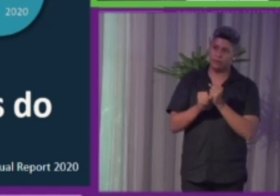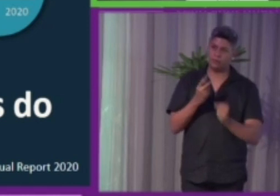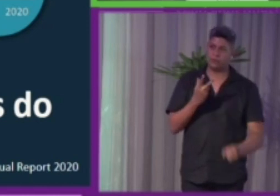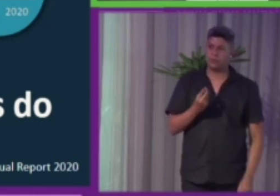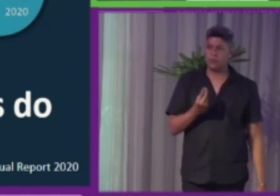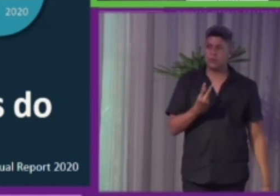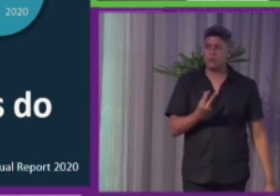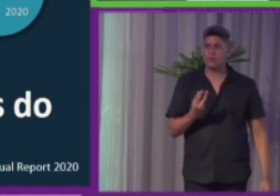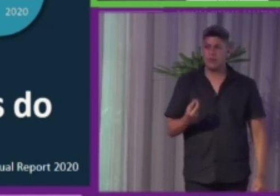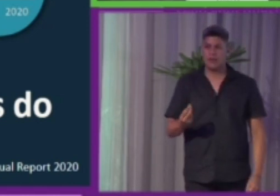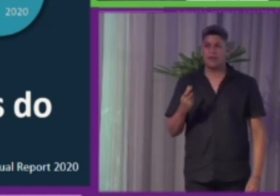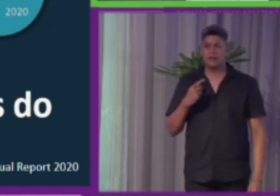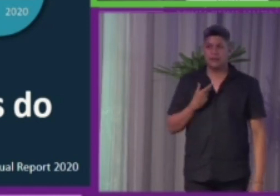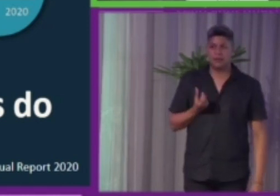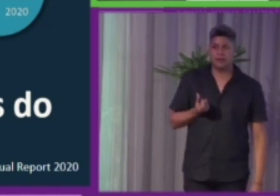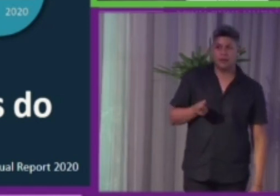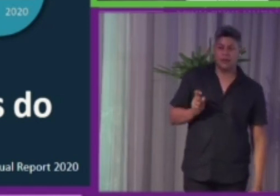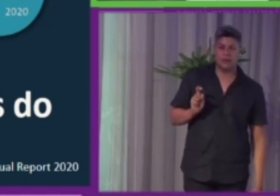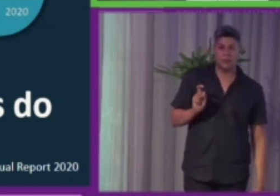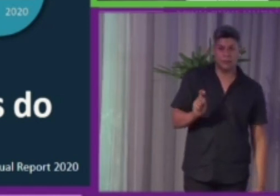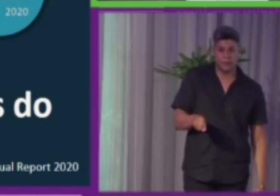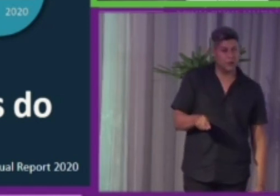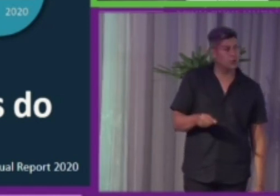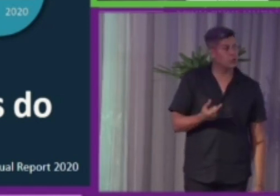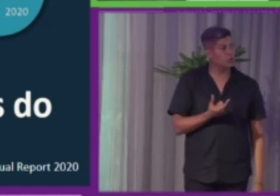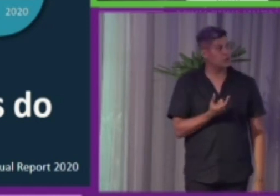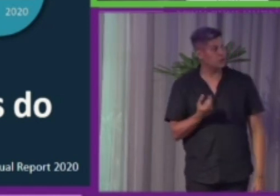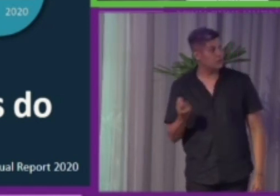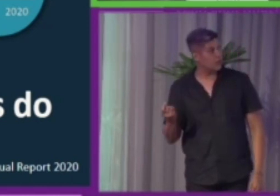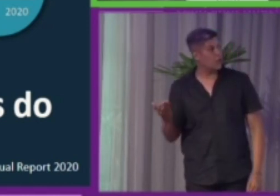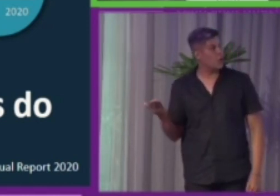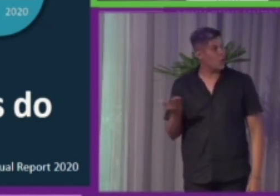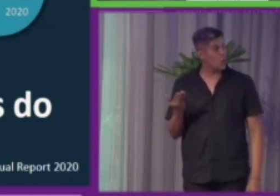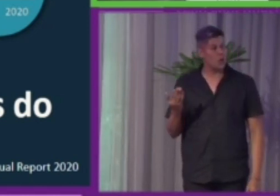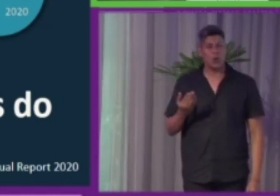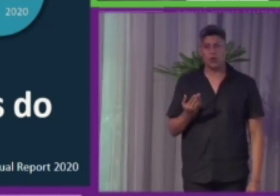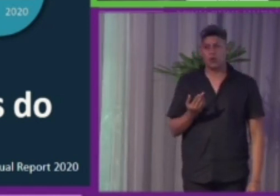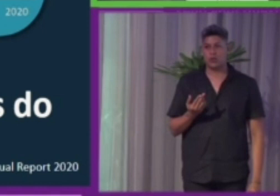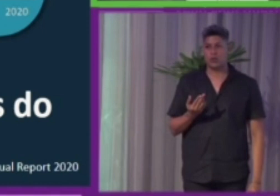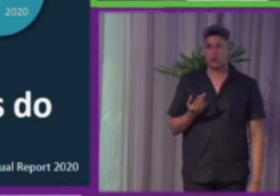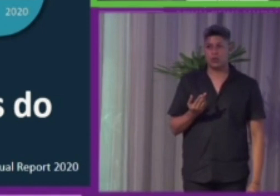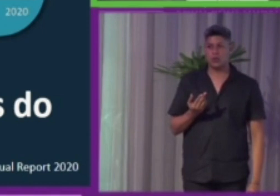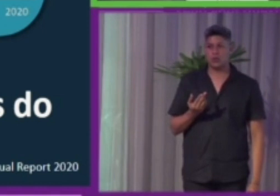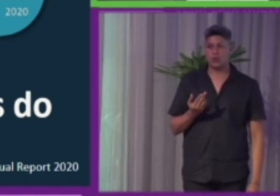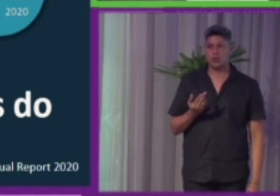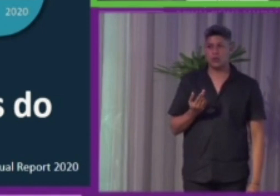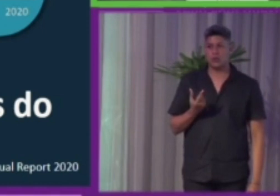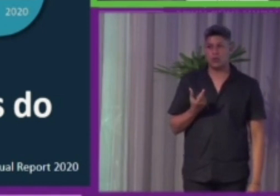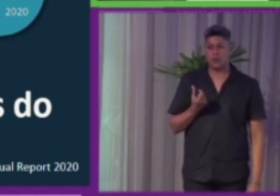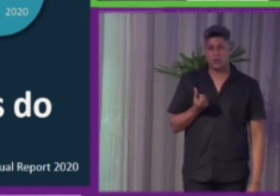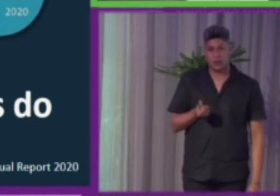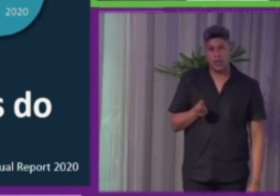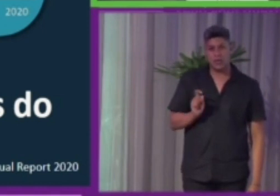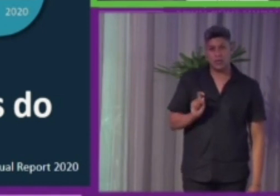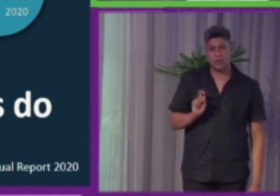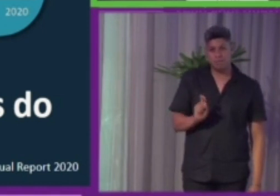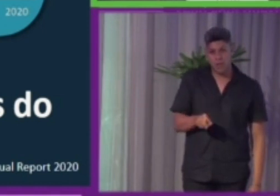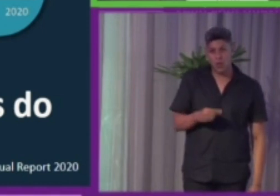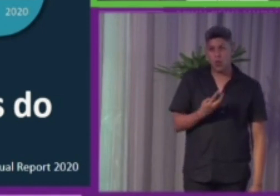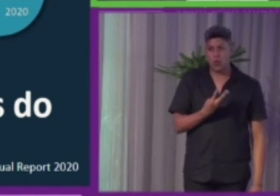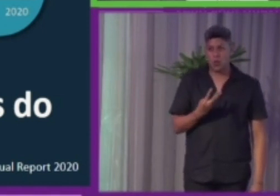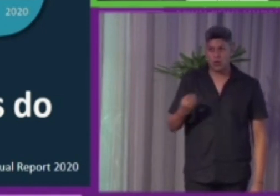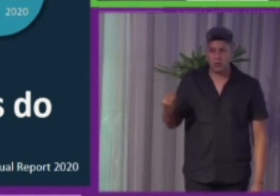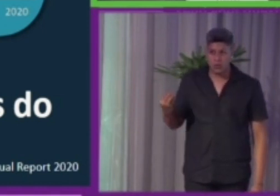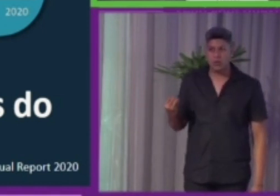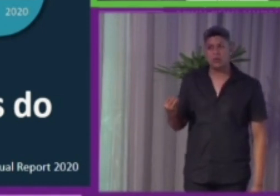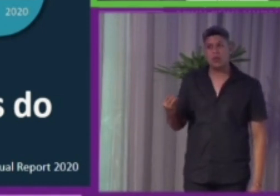2020 nós tínhamos cerca de 6.100, hoje são 6.400 pacientes cadastrados, e segmentos anuais estão na faixa